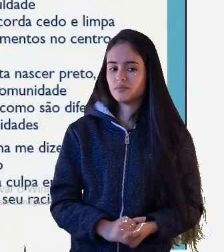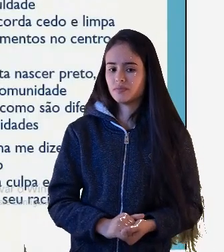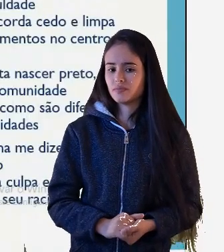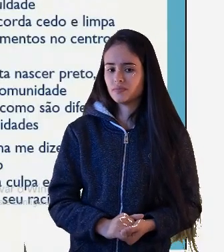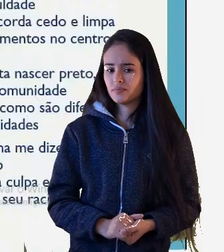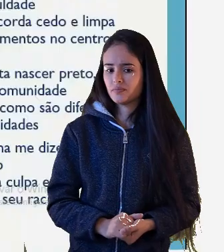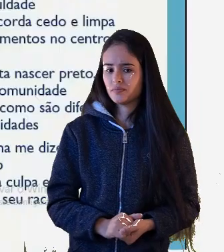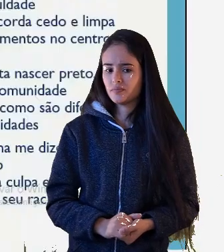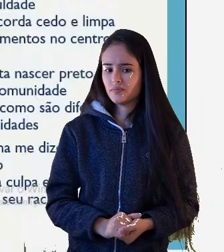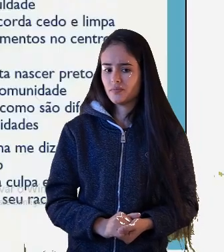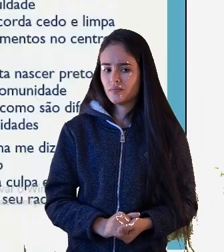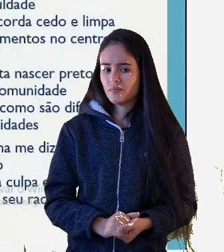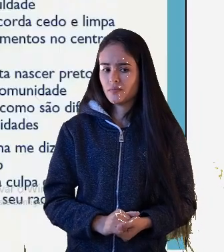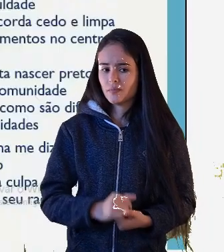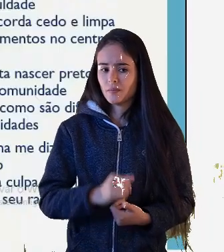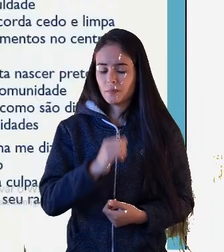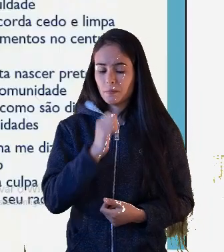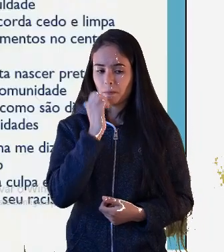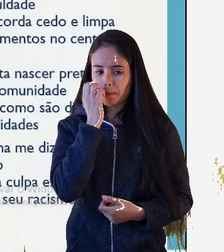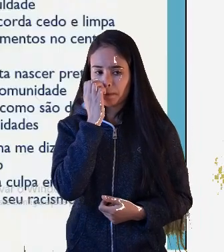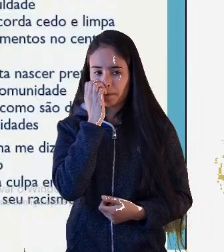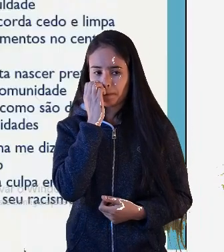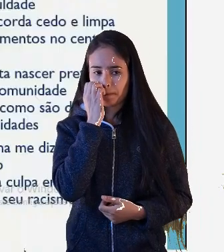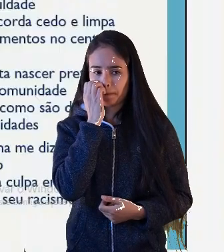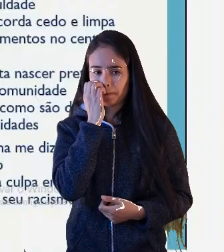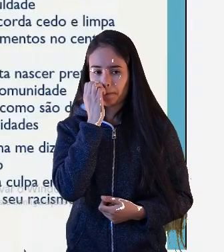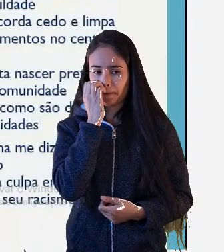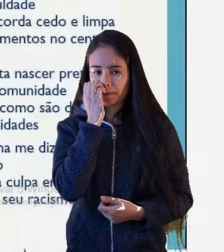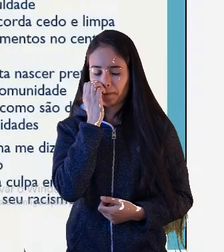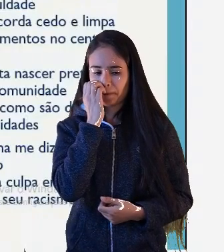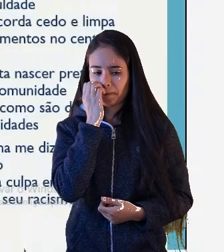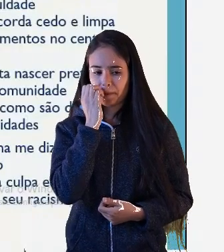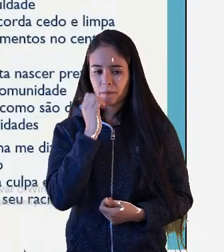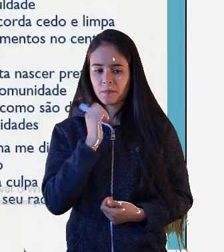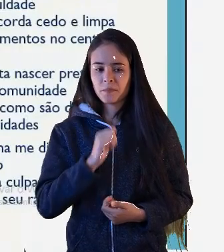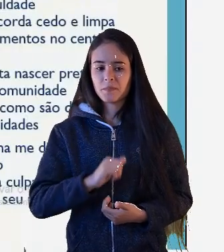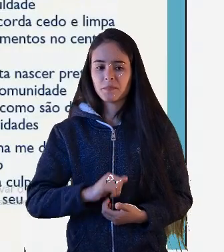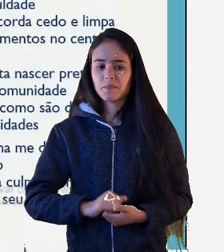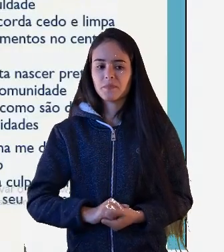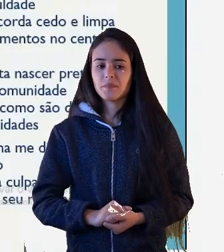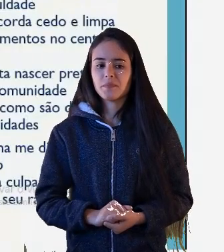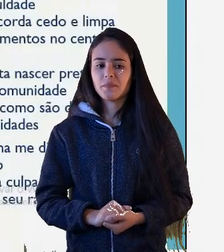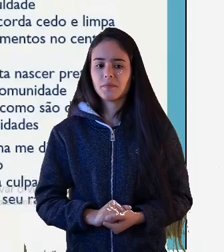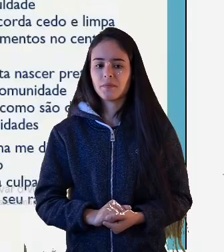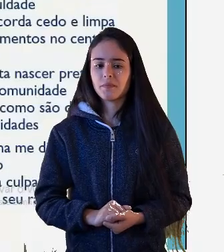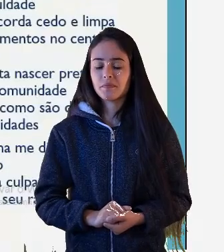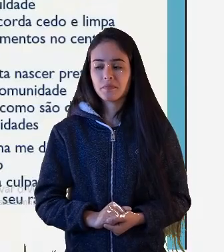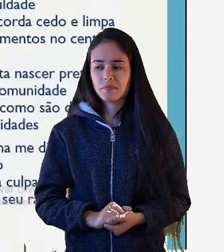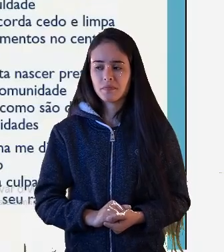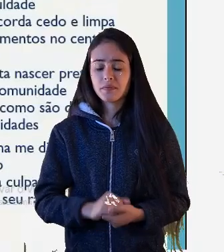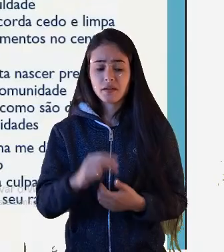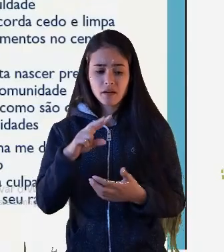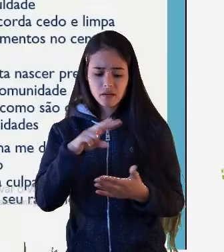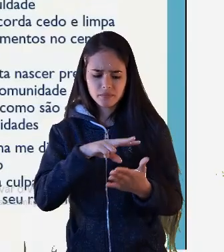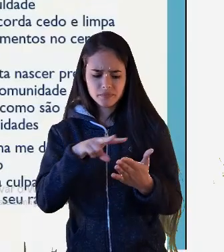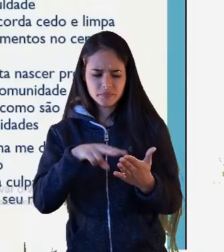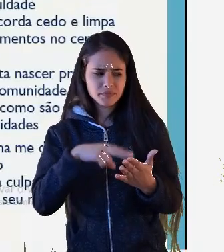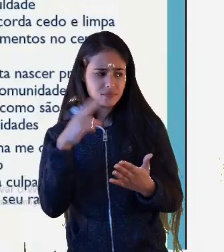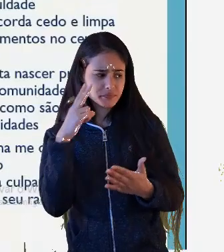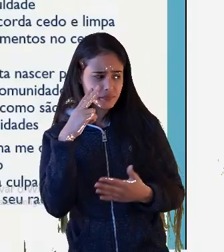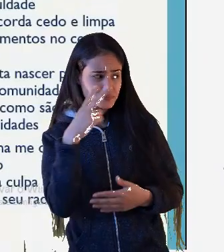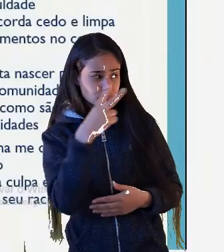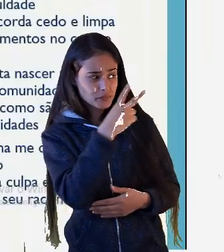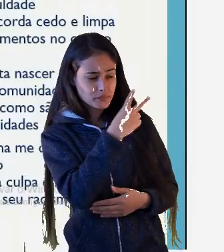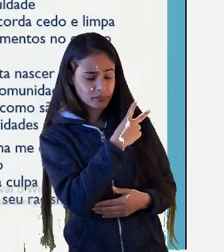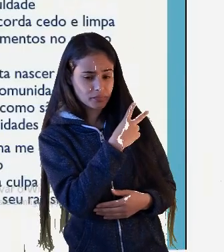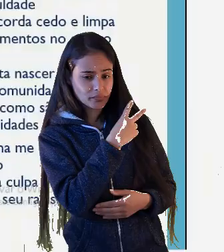Vai pagar a faculdade porque preto e pobre não vai para a USP. Foi o que disse a professora, que ensinava lá na escola, que todos são iguais